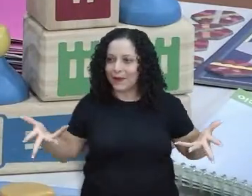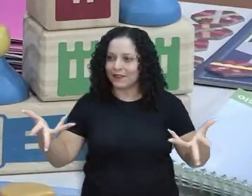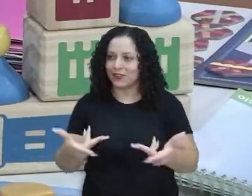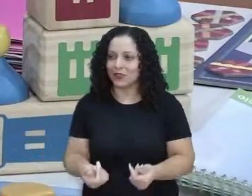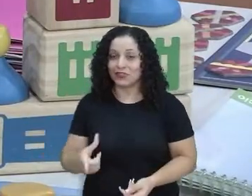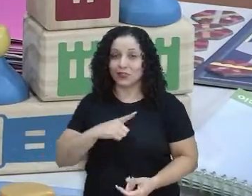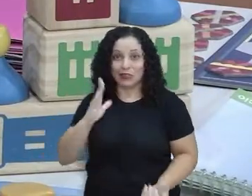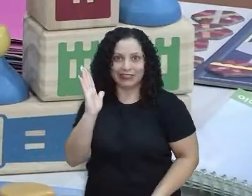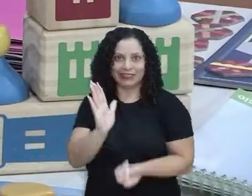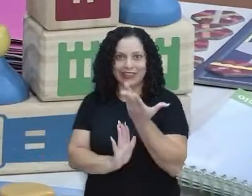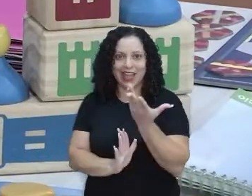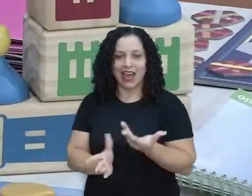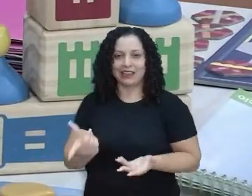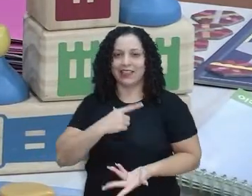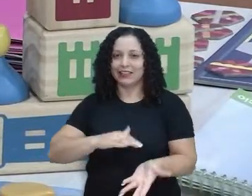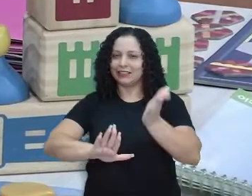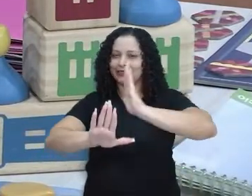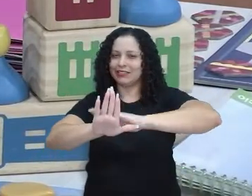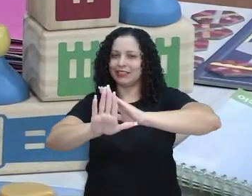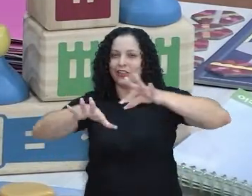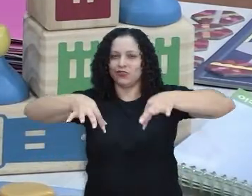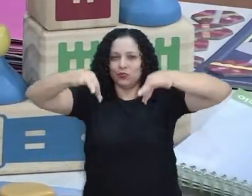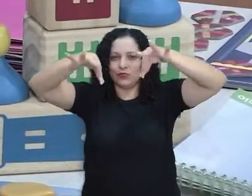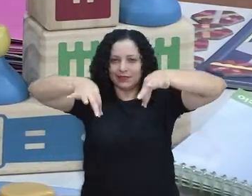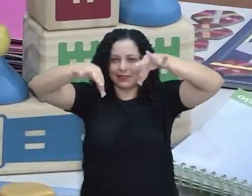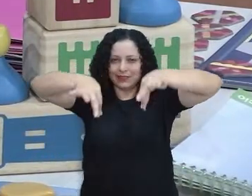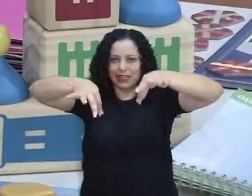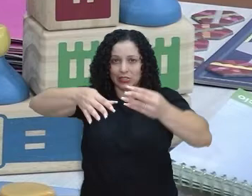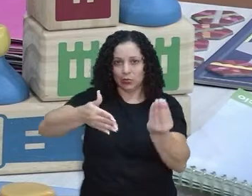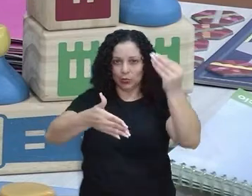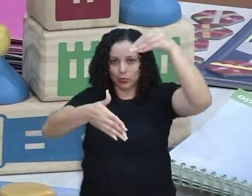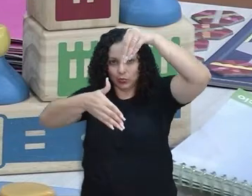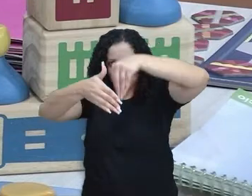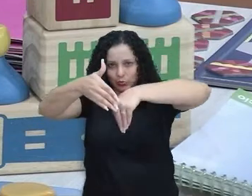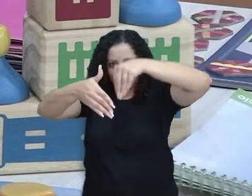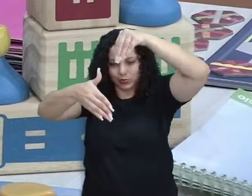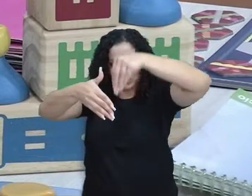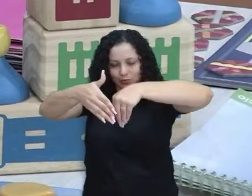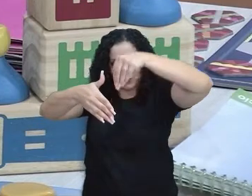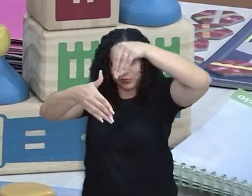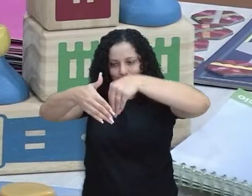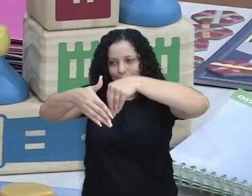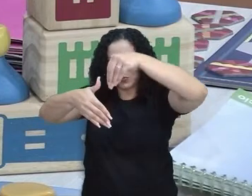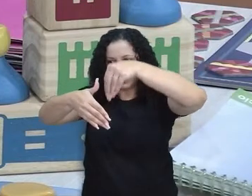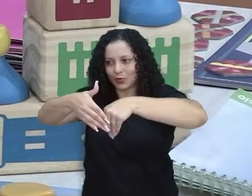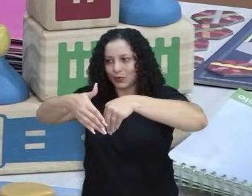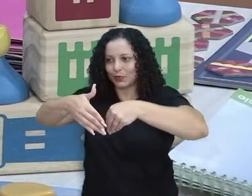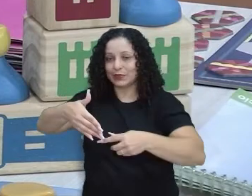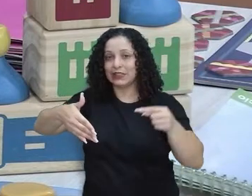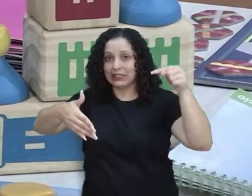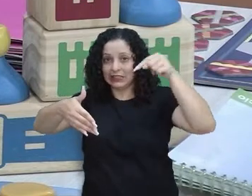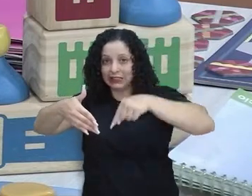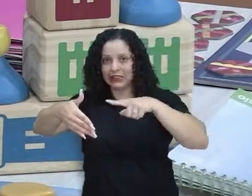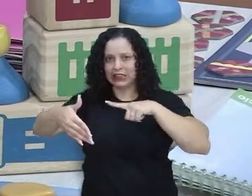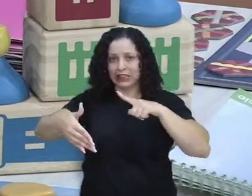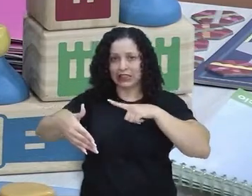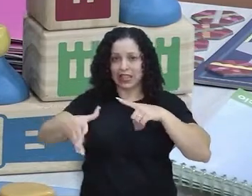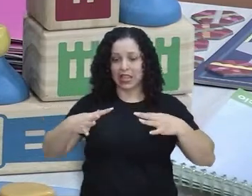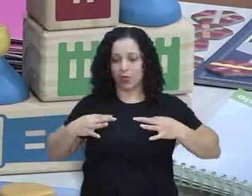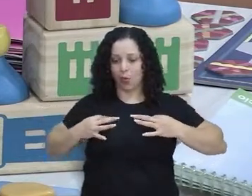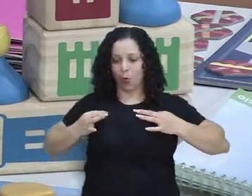fiz. Coloquei um saquinho atrás, desses saquinhos organizadores, E aqui a gente tem as pecinhas de